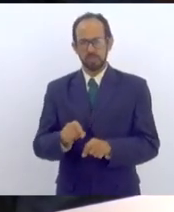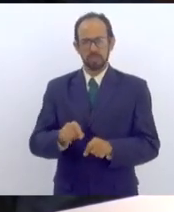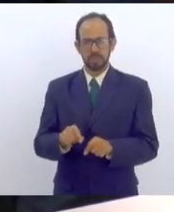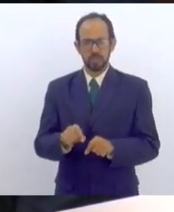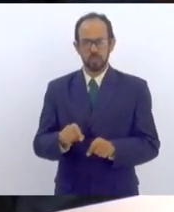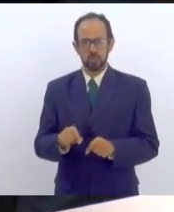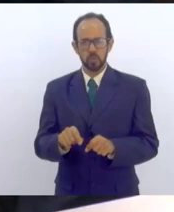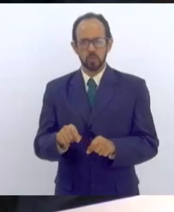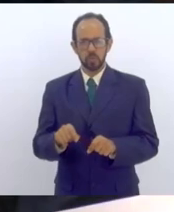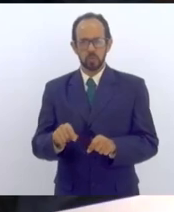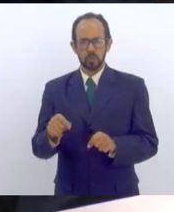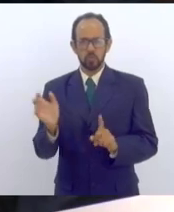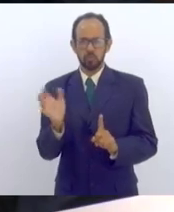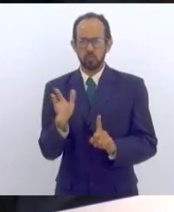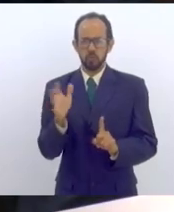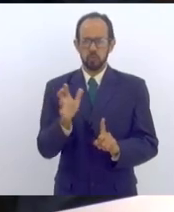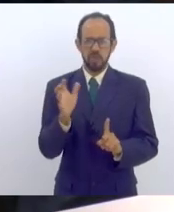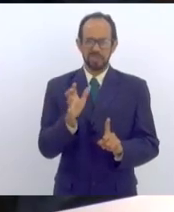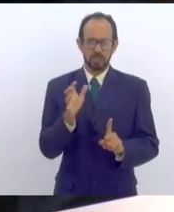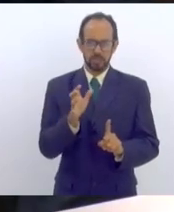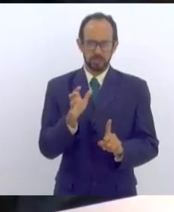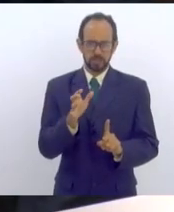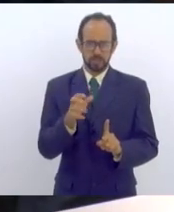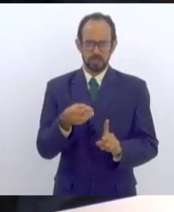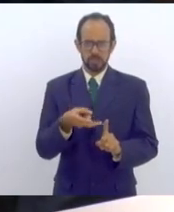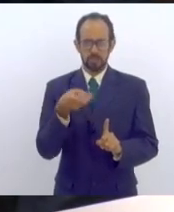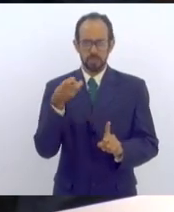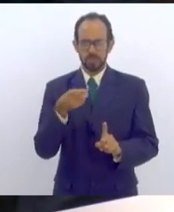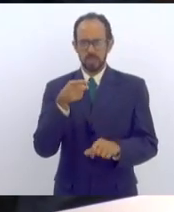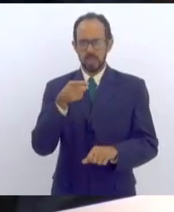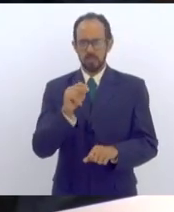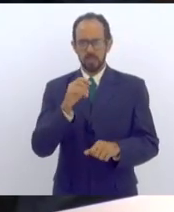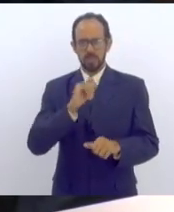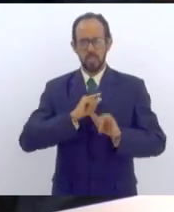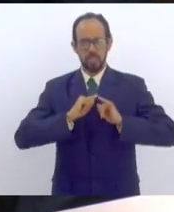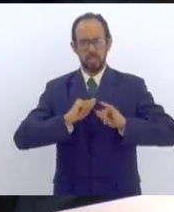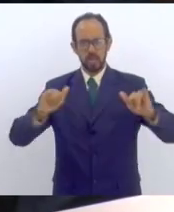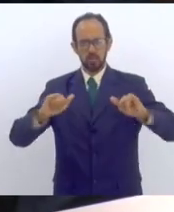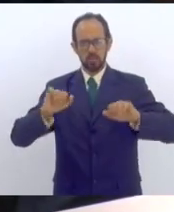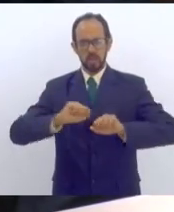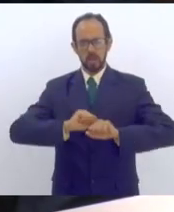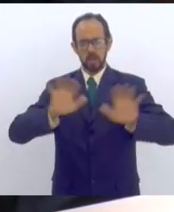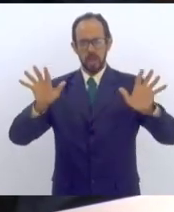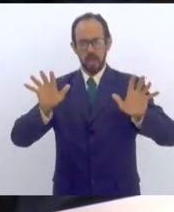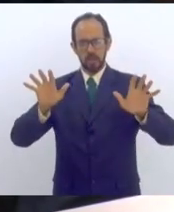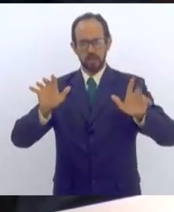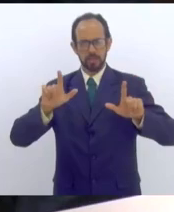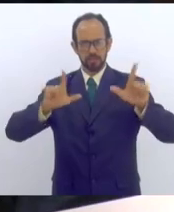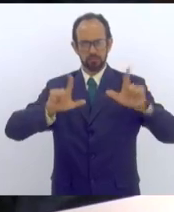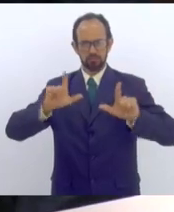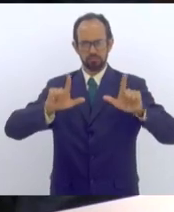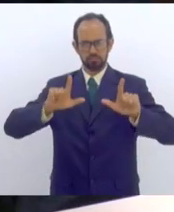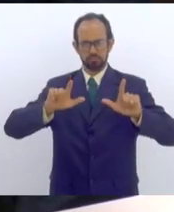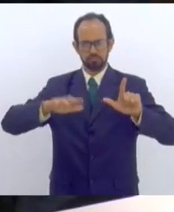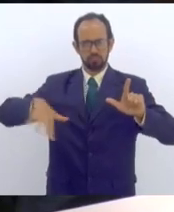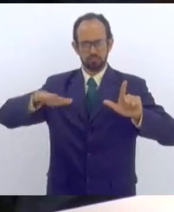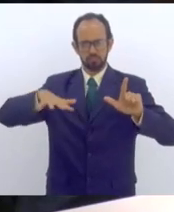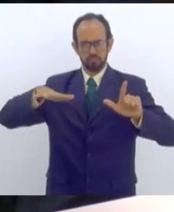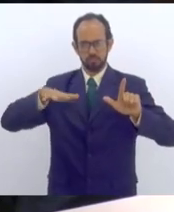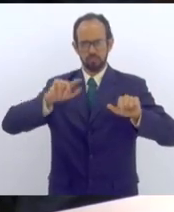manipuladas. Está aí a denúncia clara na imprensa, de um modo geral, de